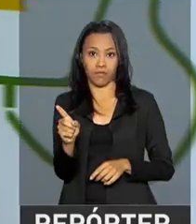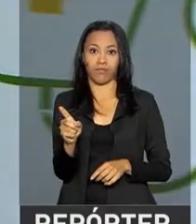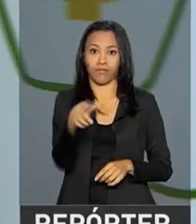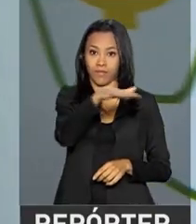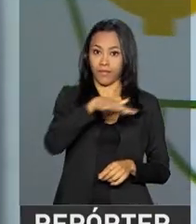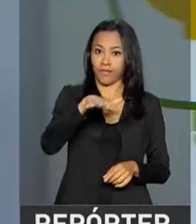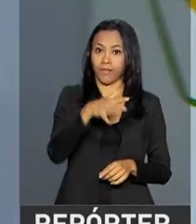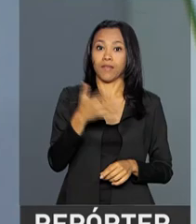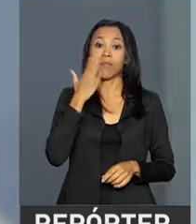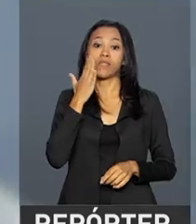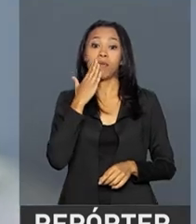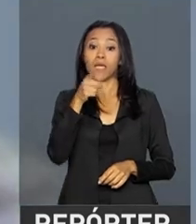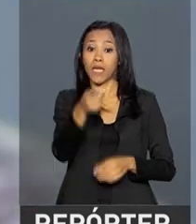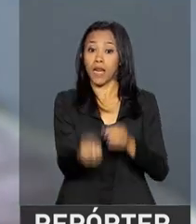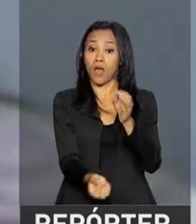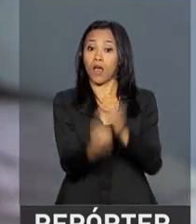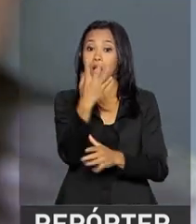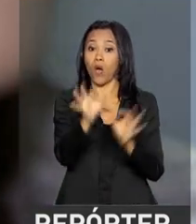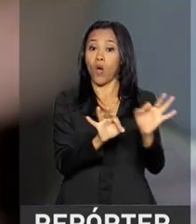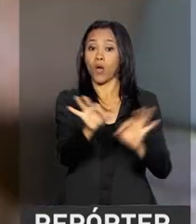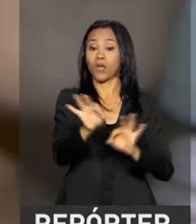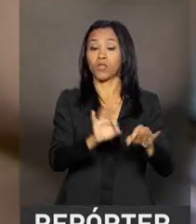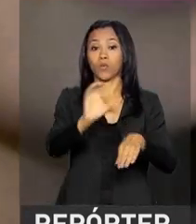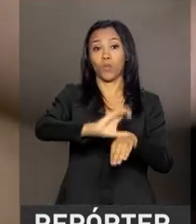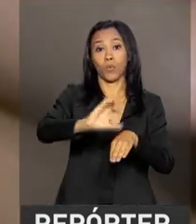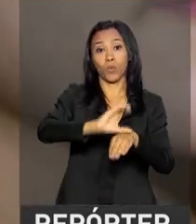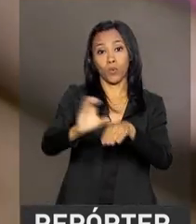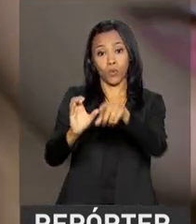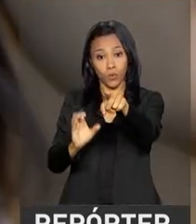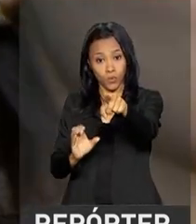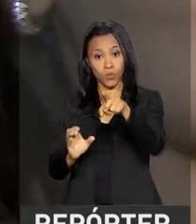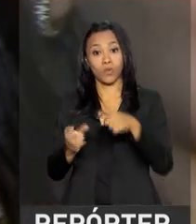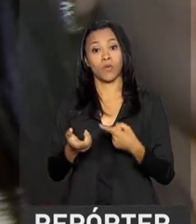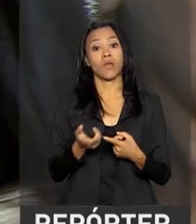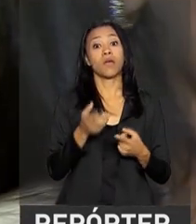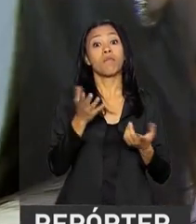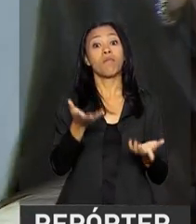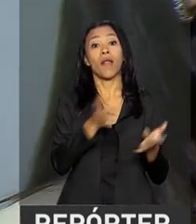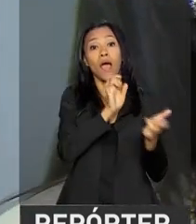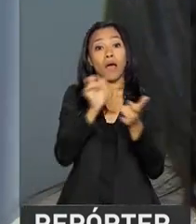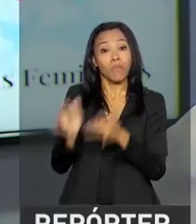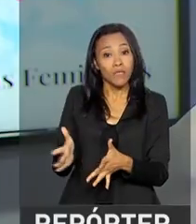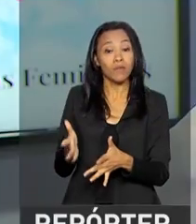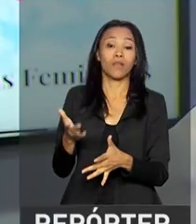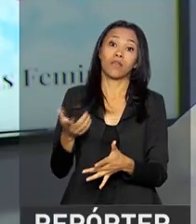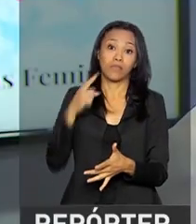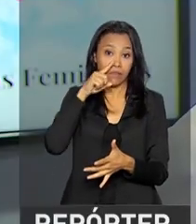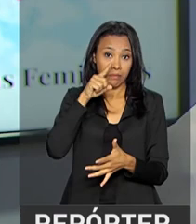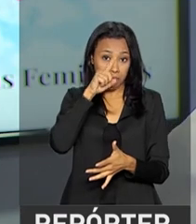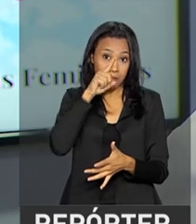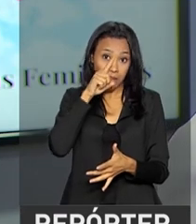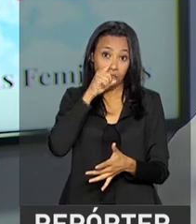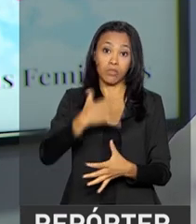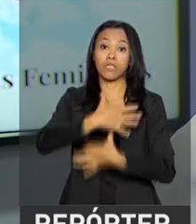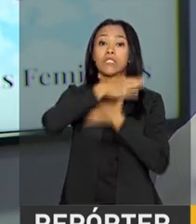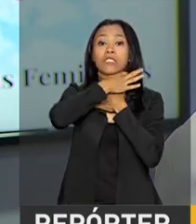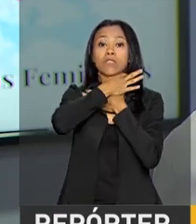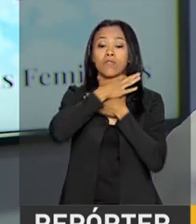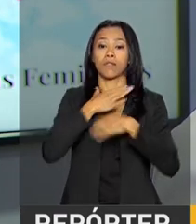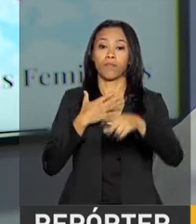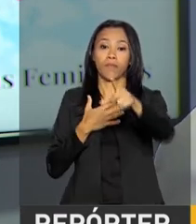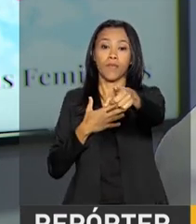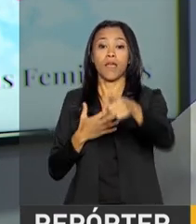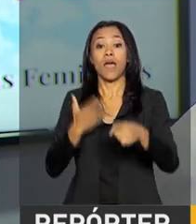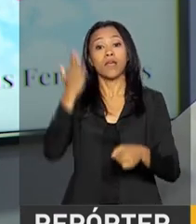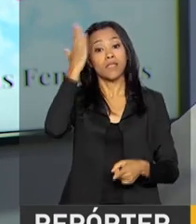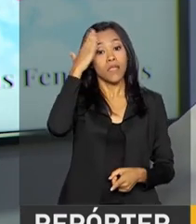que montou um curso para ajudar as pessoas a saírem do hospital das finanças o maior segredo para você conseguir poupar é